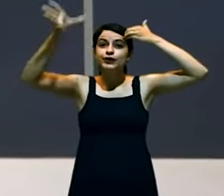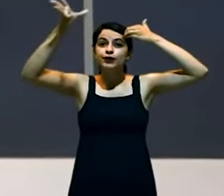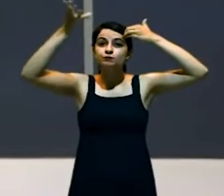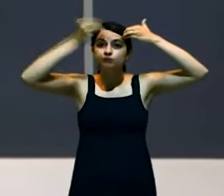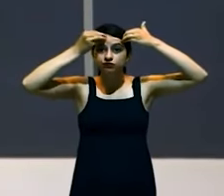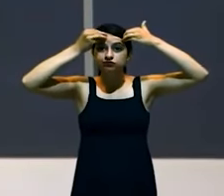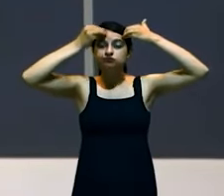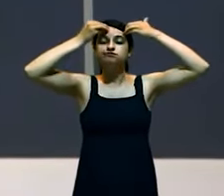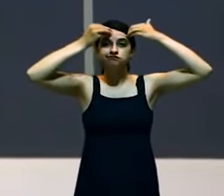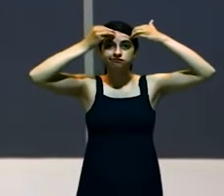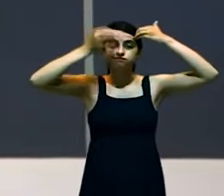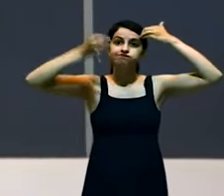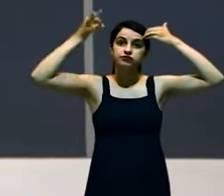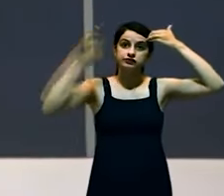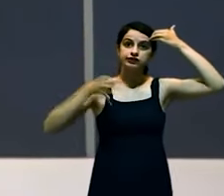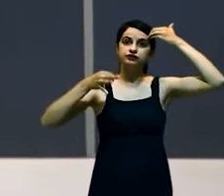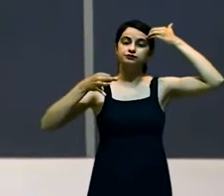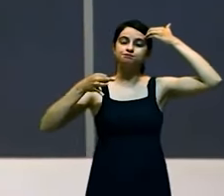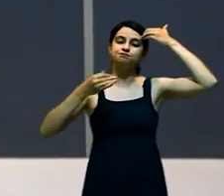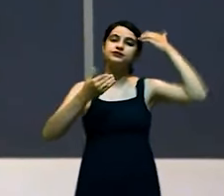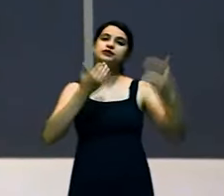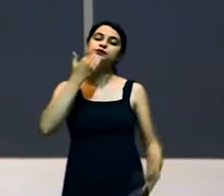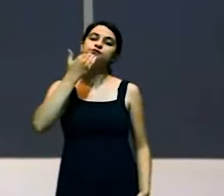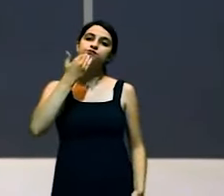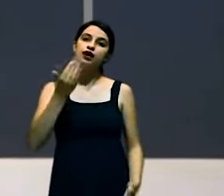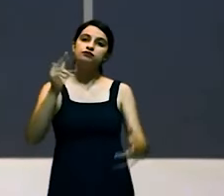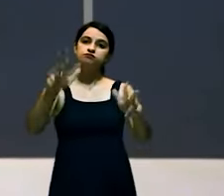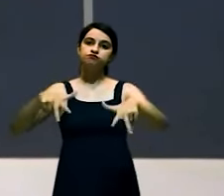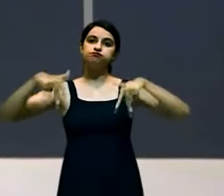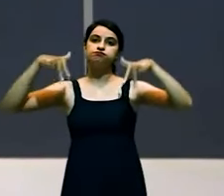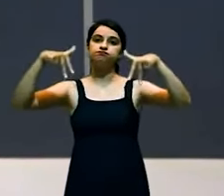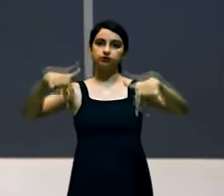E eu quero orar por você nessa noite. Te convido a ficar de pé.